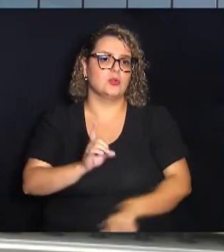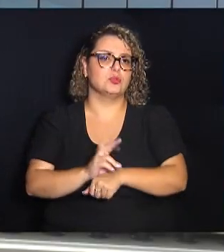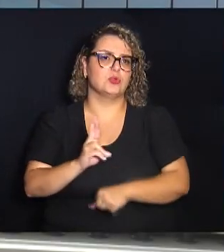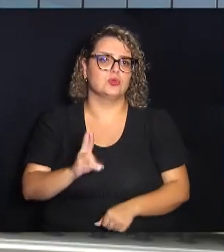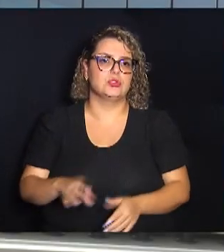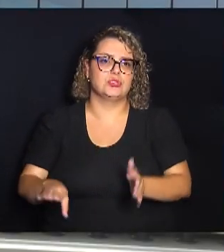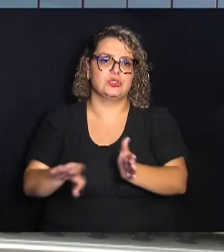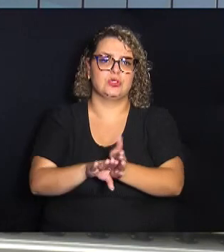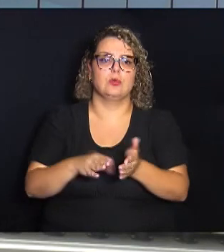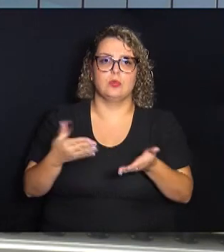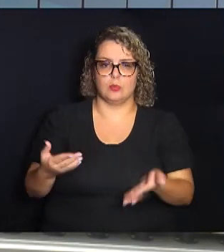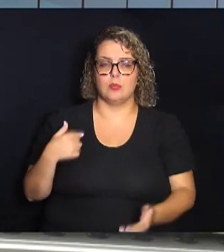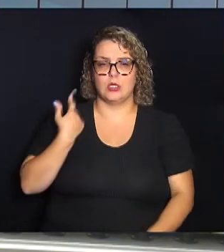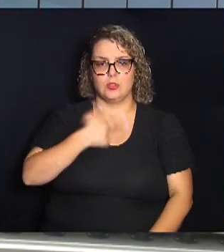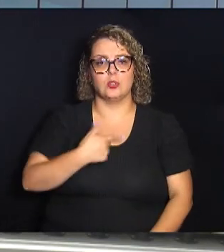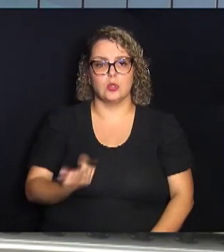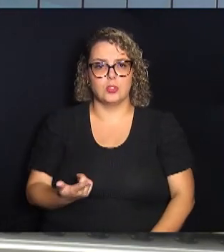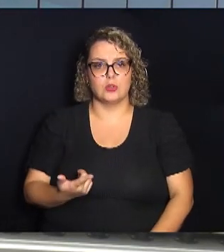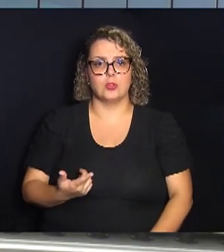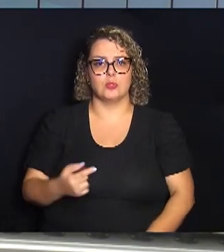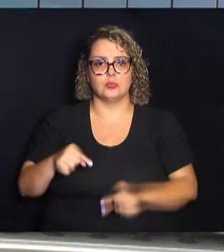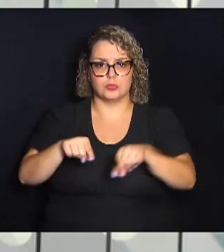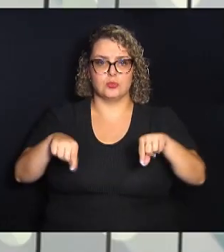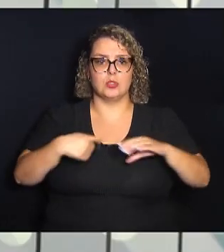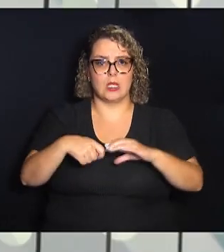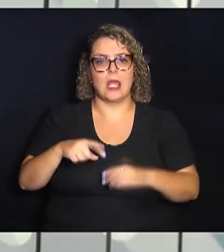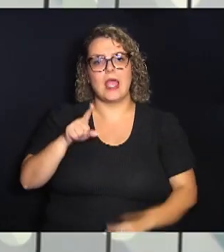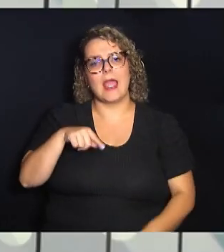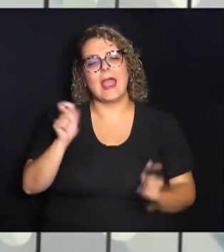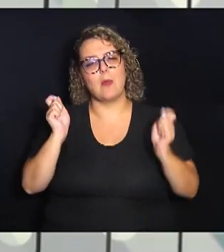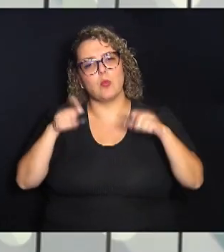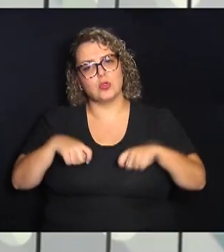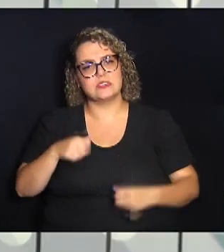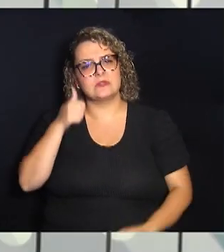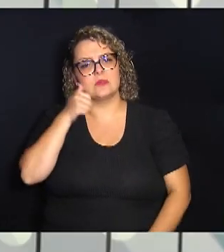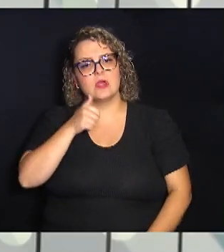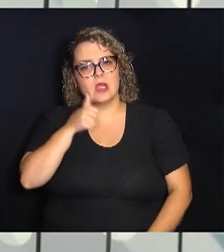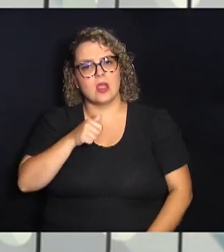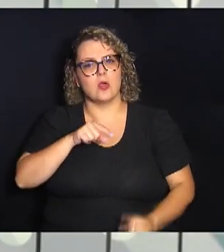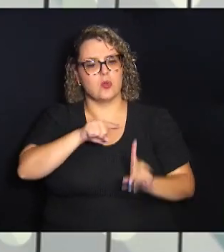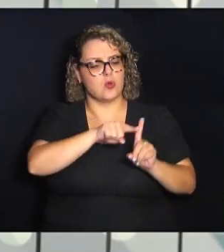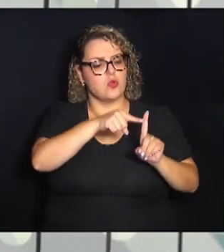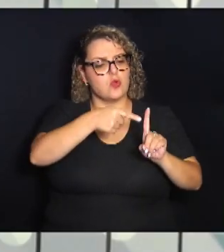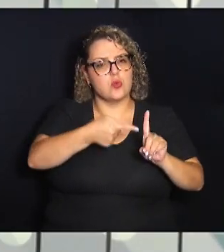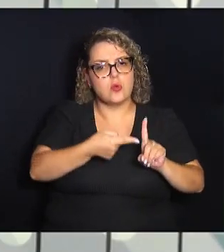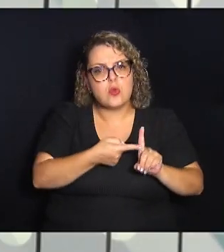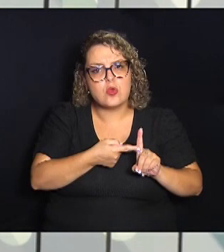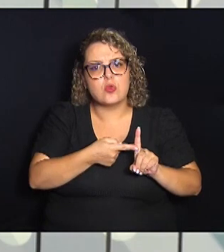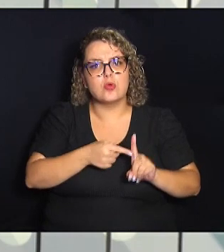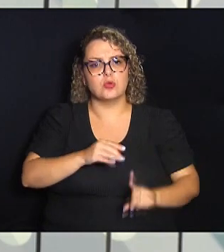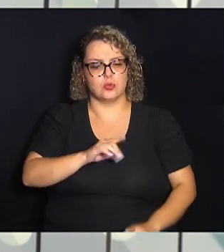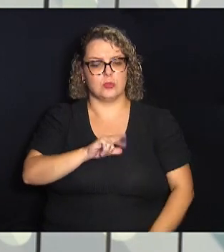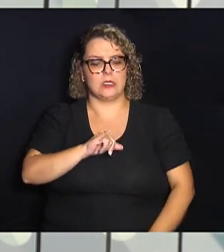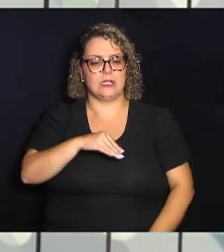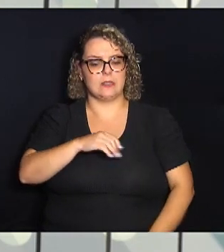uma pergunta aqui para a gente no estúdio, se é possível a mulher engravidar no climatério.